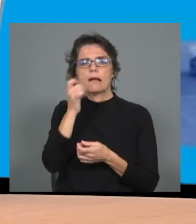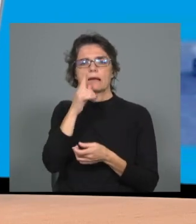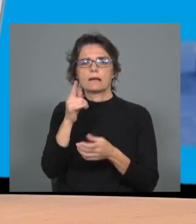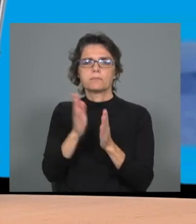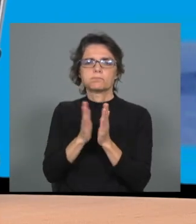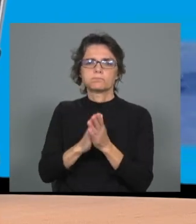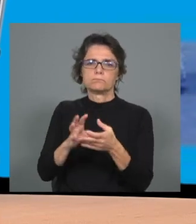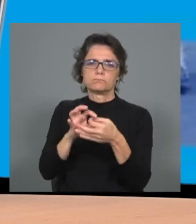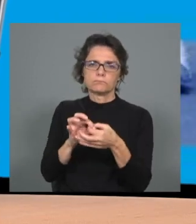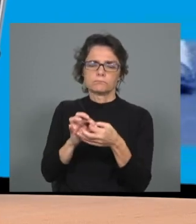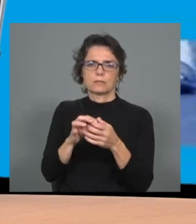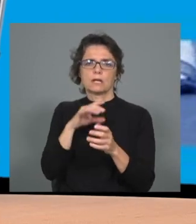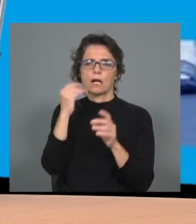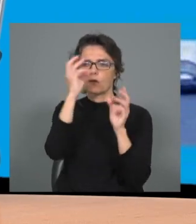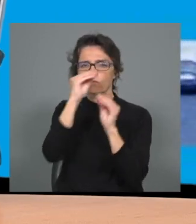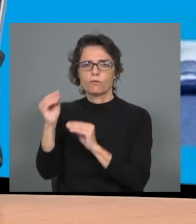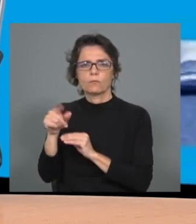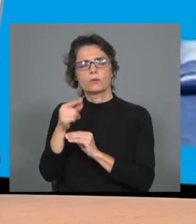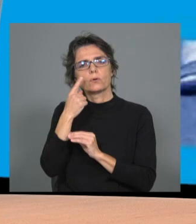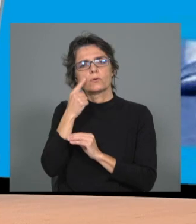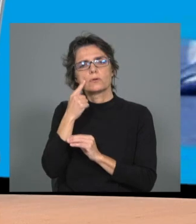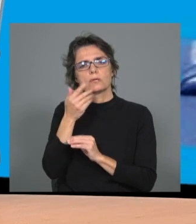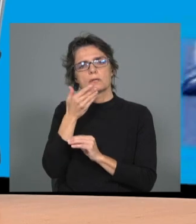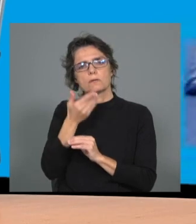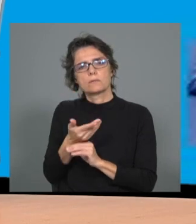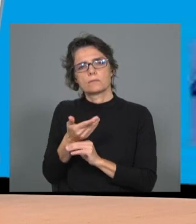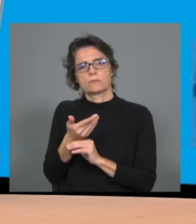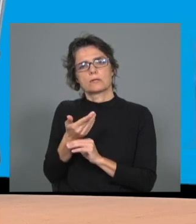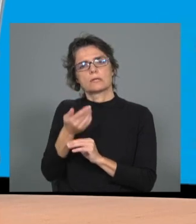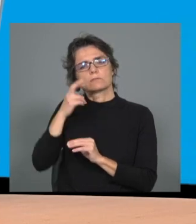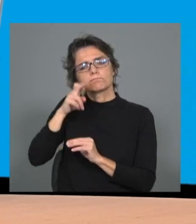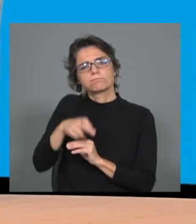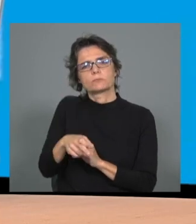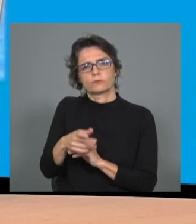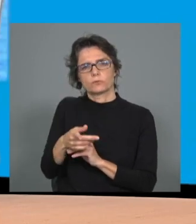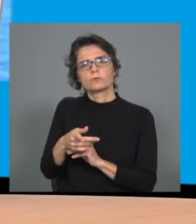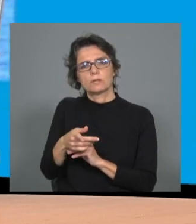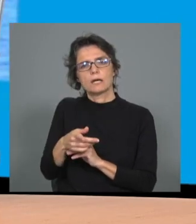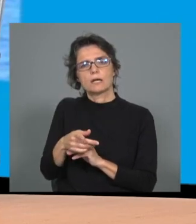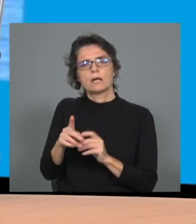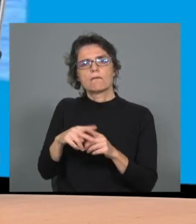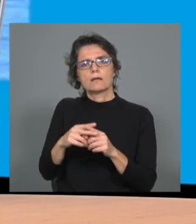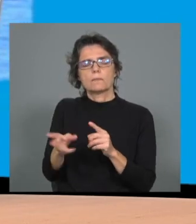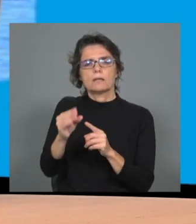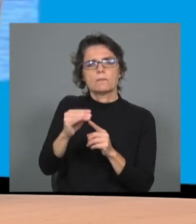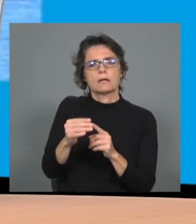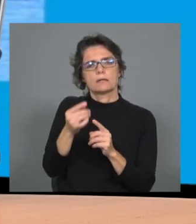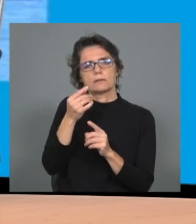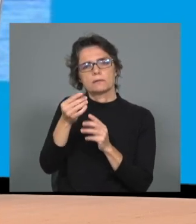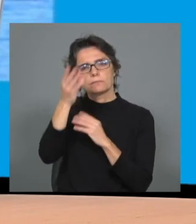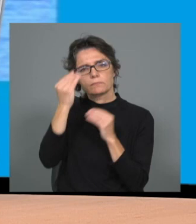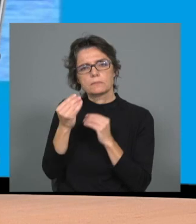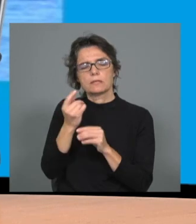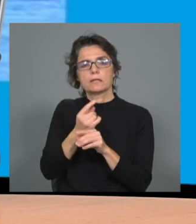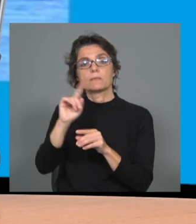os formadores, a ter um conhecimento mais próximo, a ter instrumentos mais próximos que lhes permitam depois acompanhar